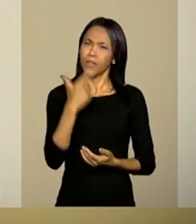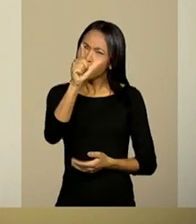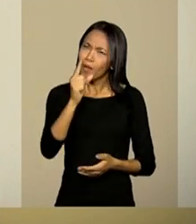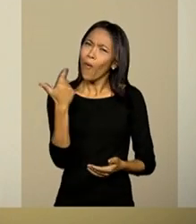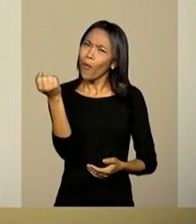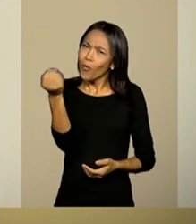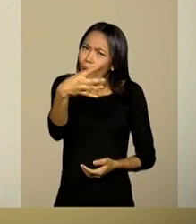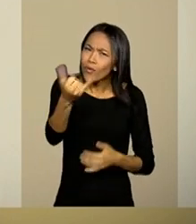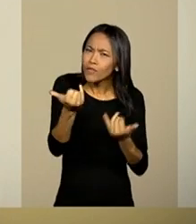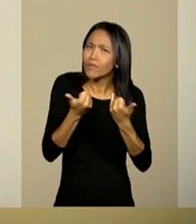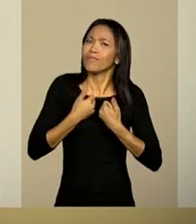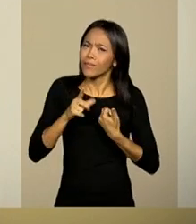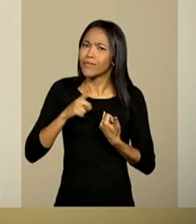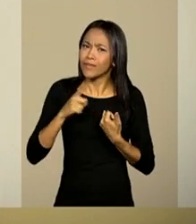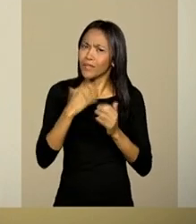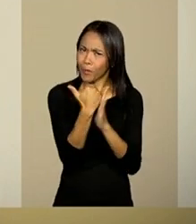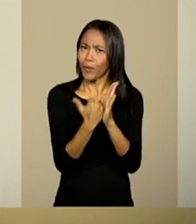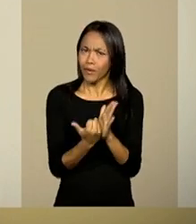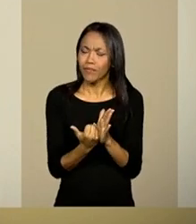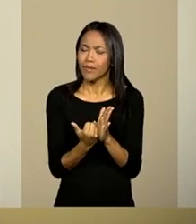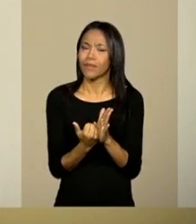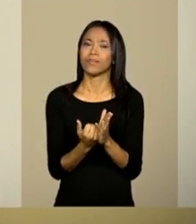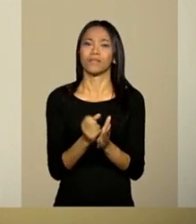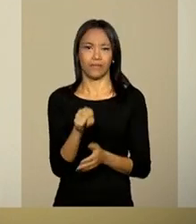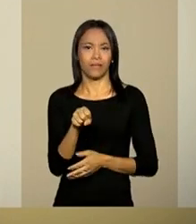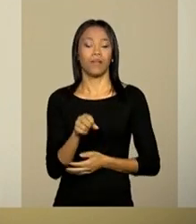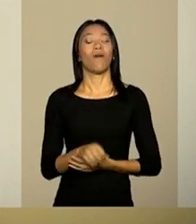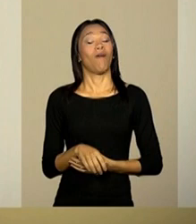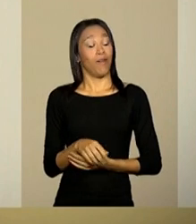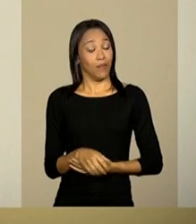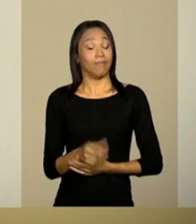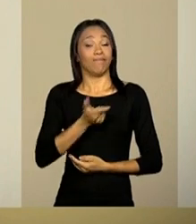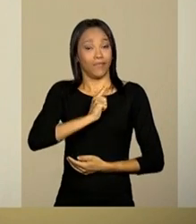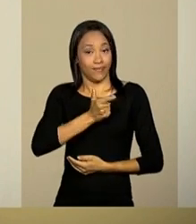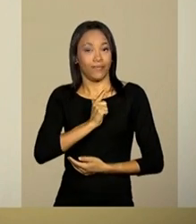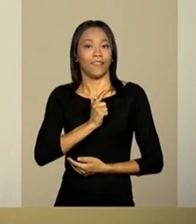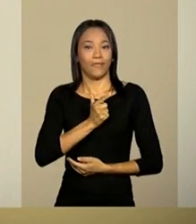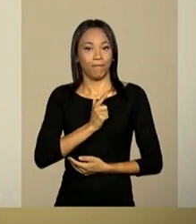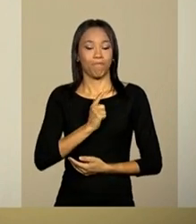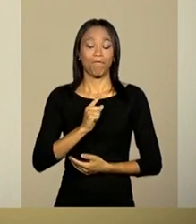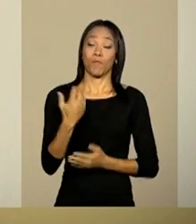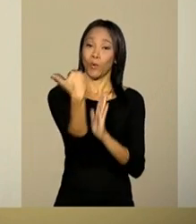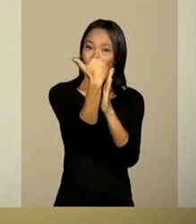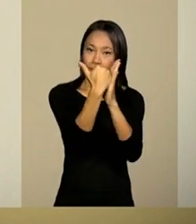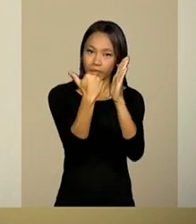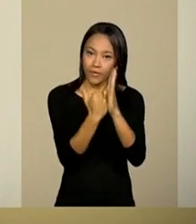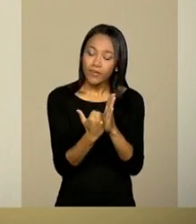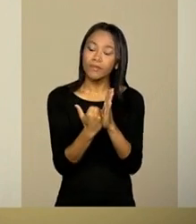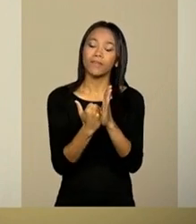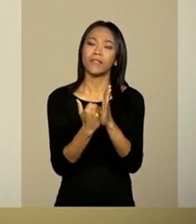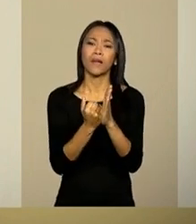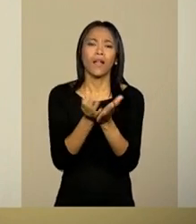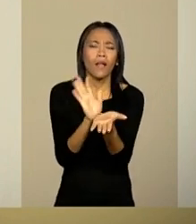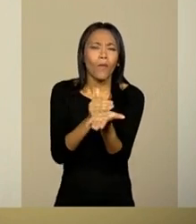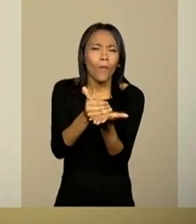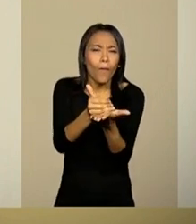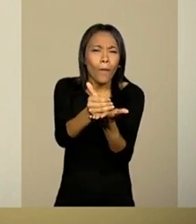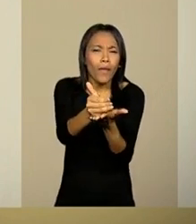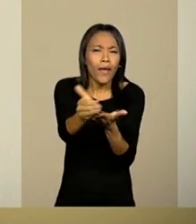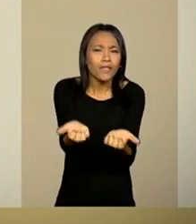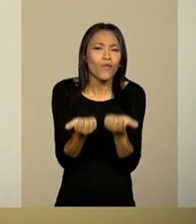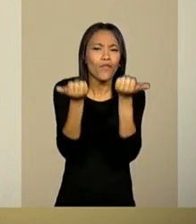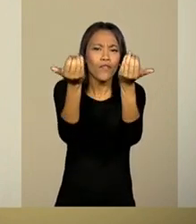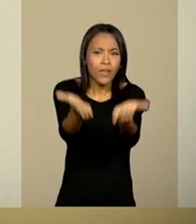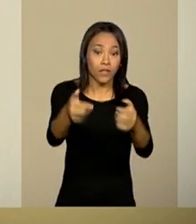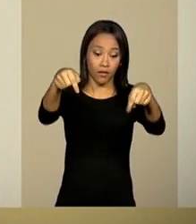boa novidade no Ciências sem Fronteiras não é presidenta olha Luciano tem sim o ciênci sem fronteiras começa a oferecer a